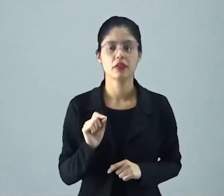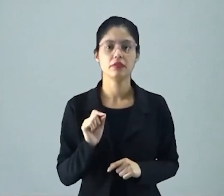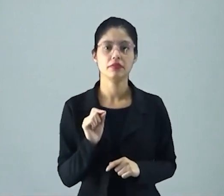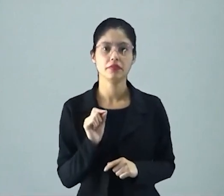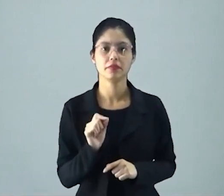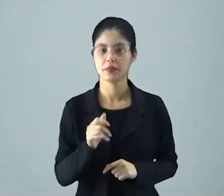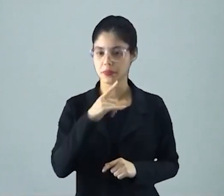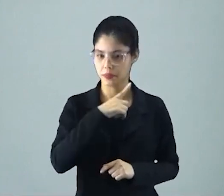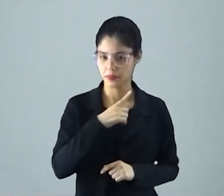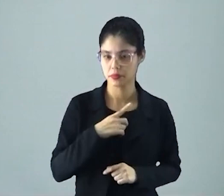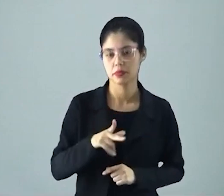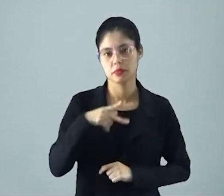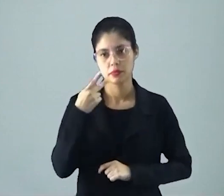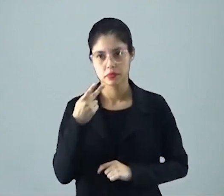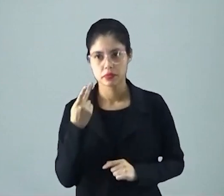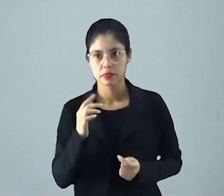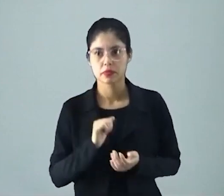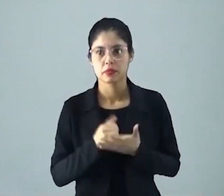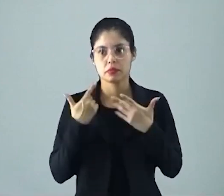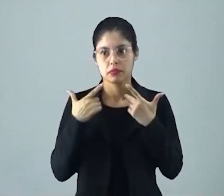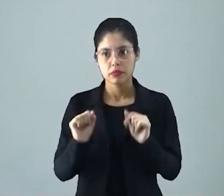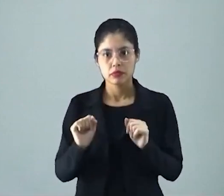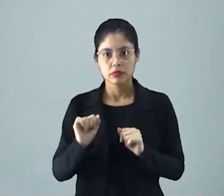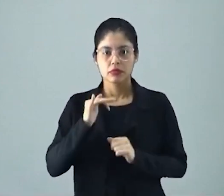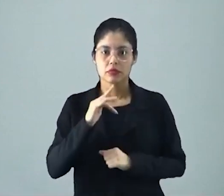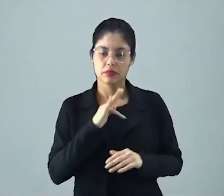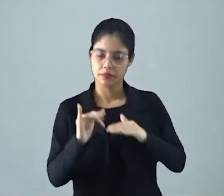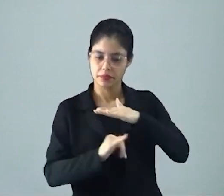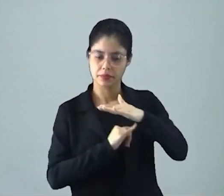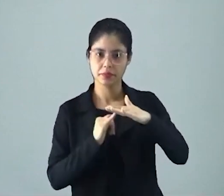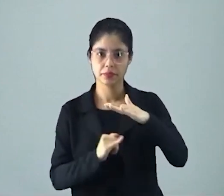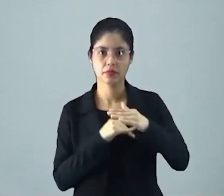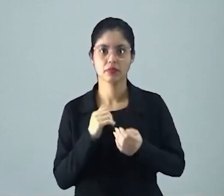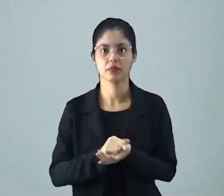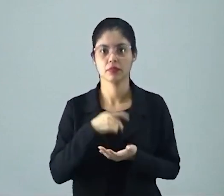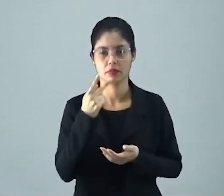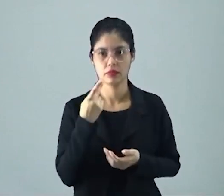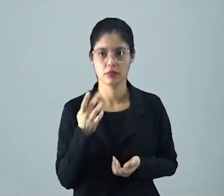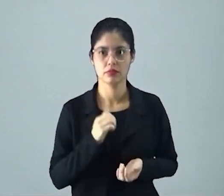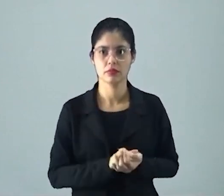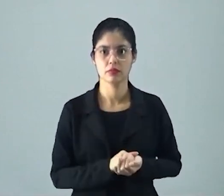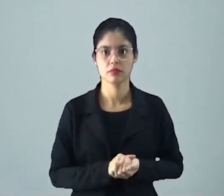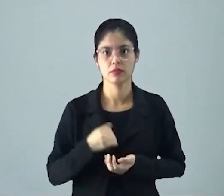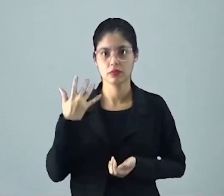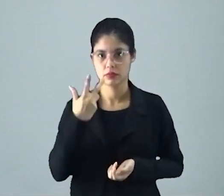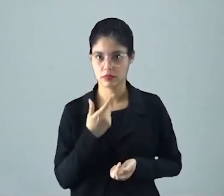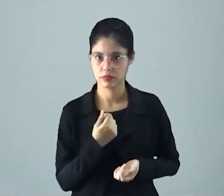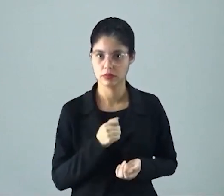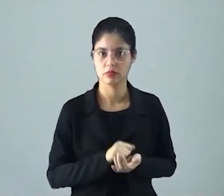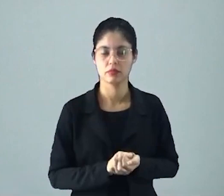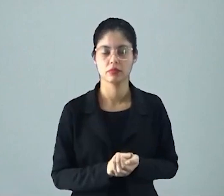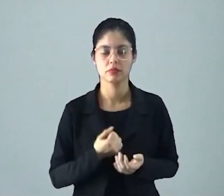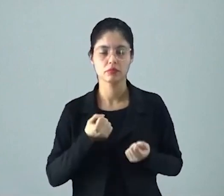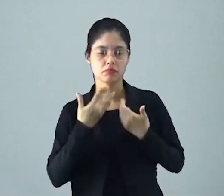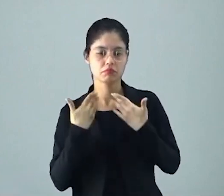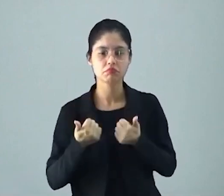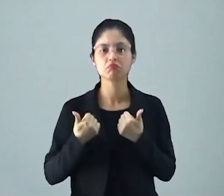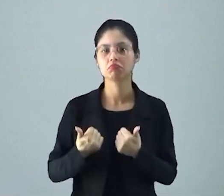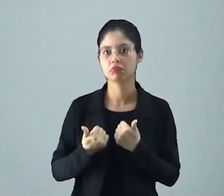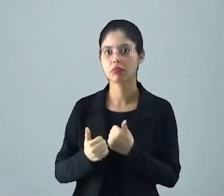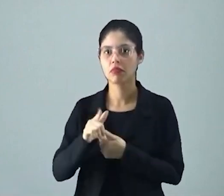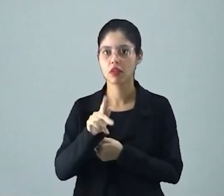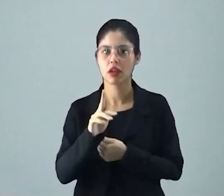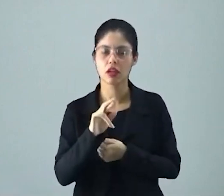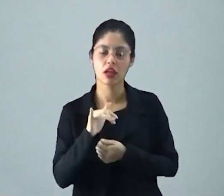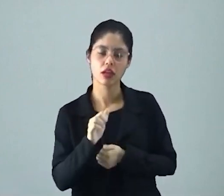que existem falas que são de linguagem informal, como, por exemplo, fala, garoto, beleza, usam as gírias